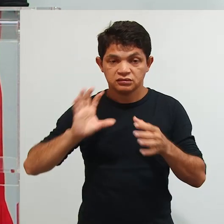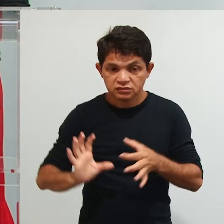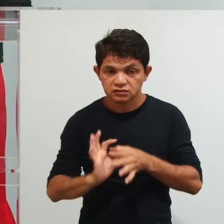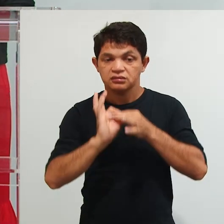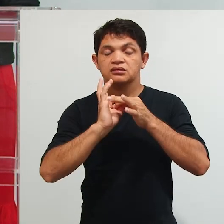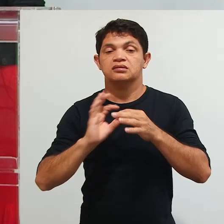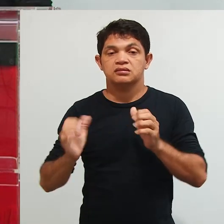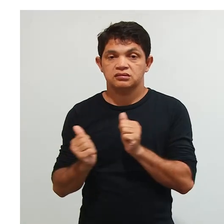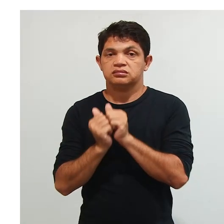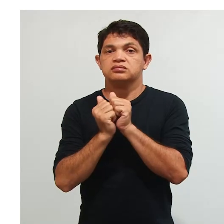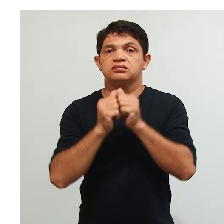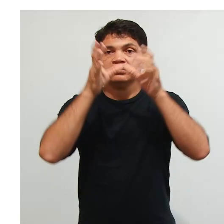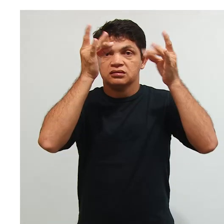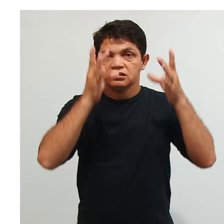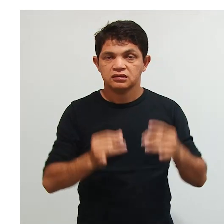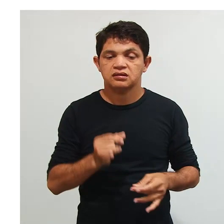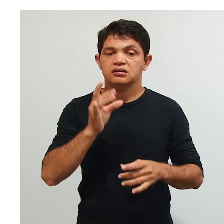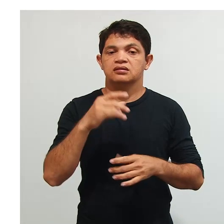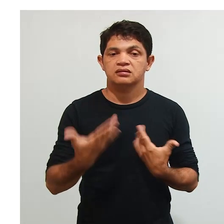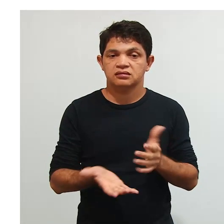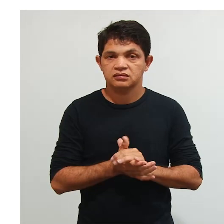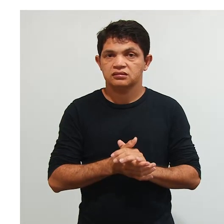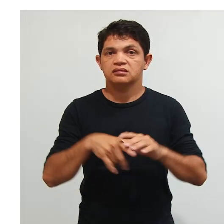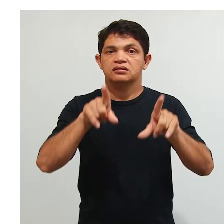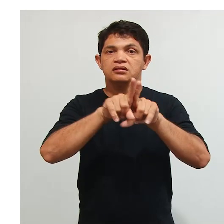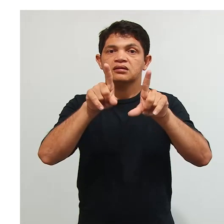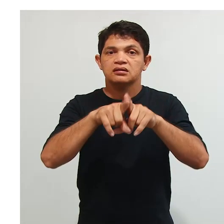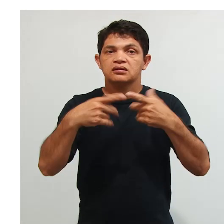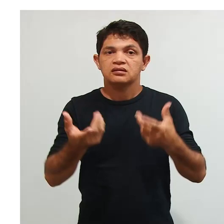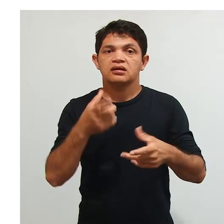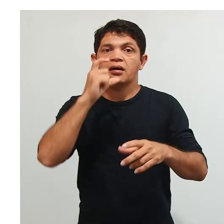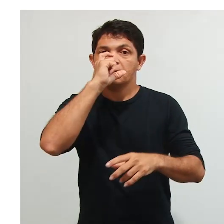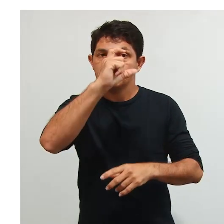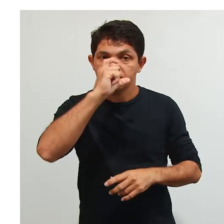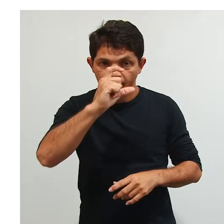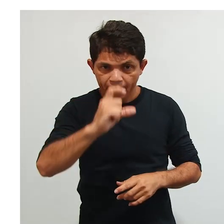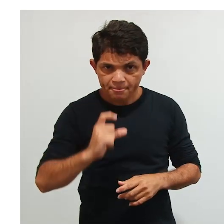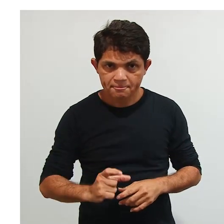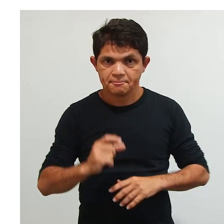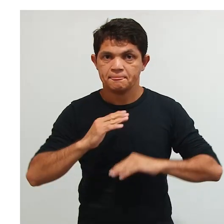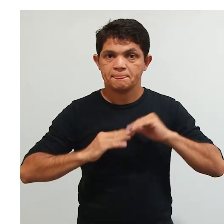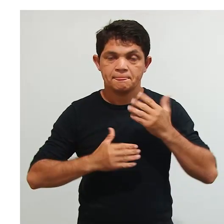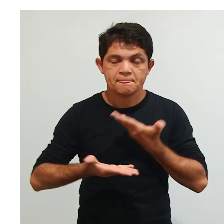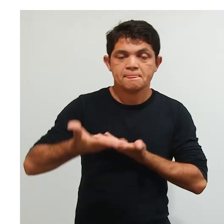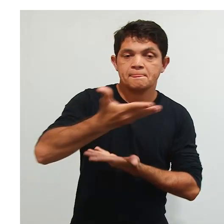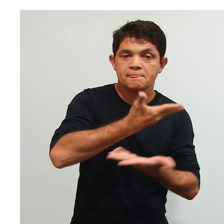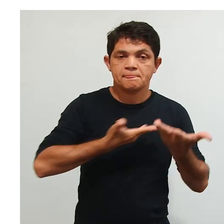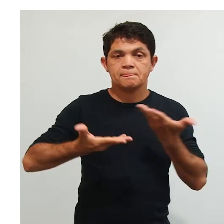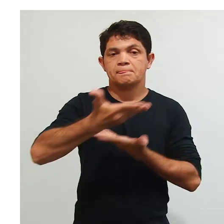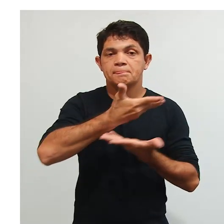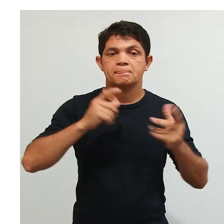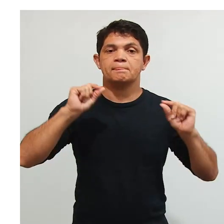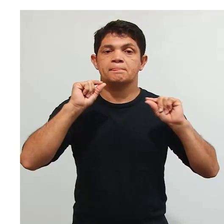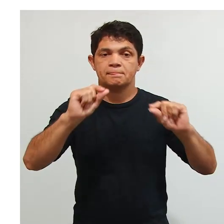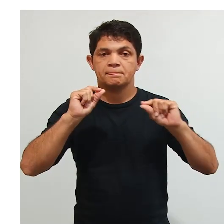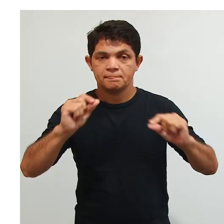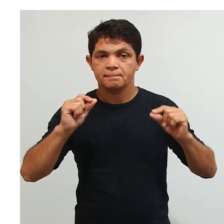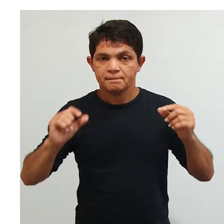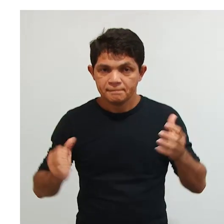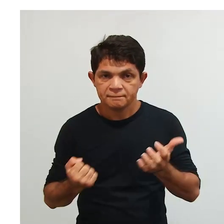escrever junto, né? Então, essa aglutinação. Segmentação. Palavras que são escritas